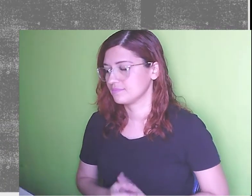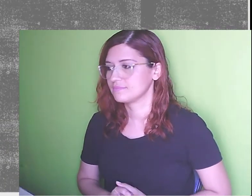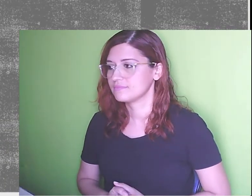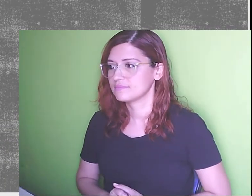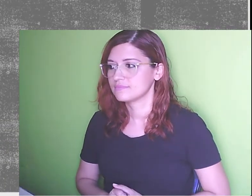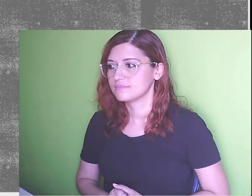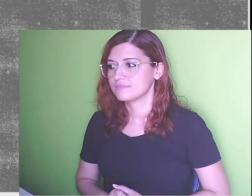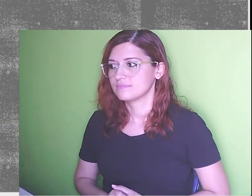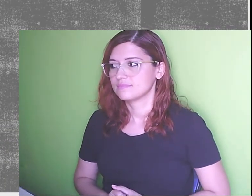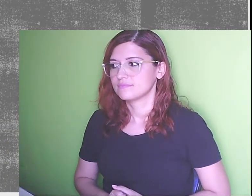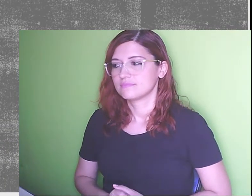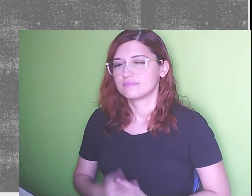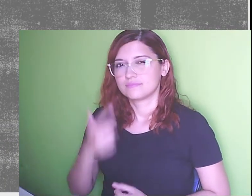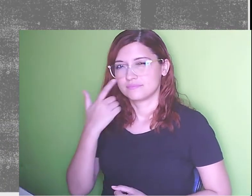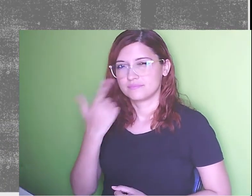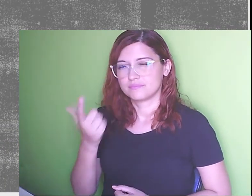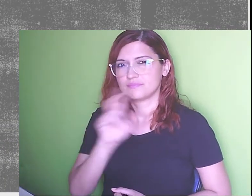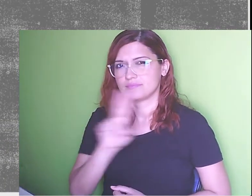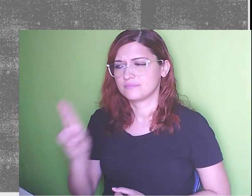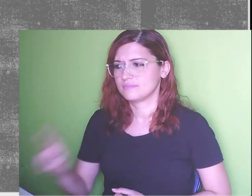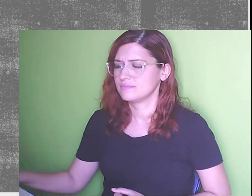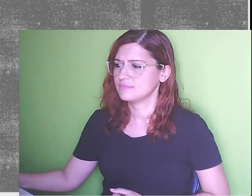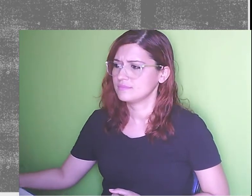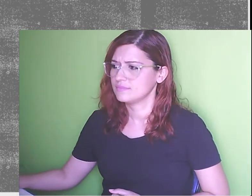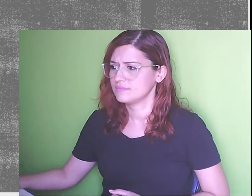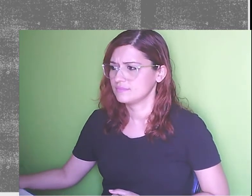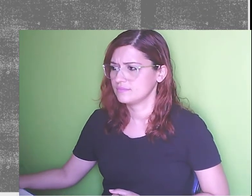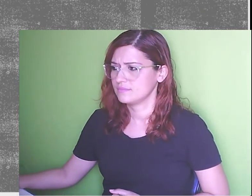Outro ponto importante destacar